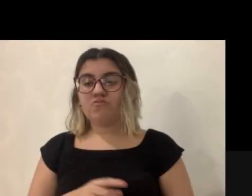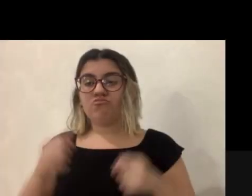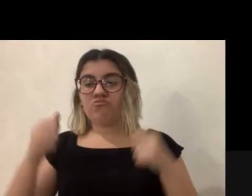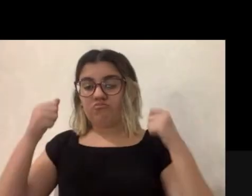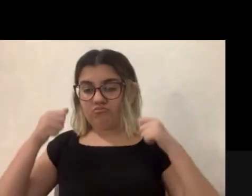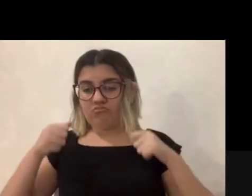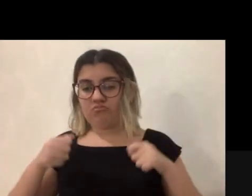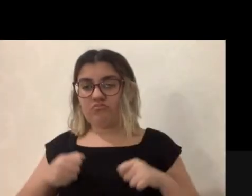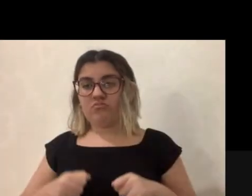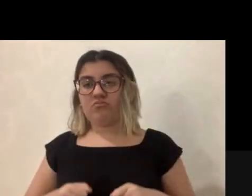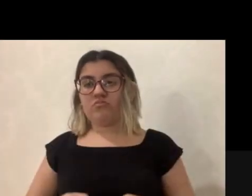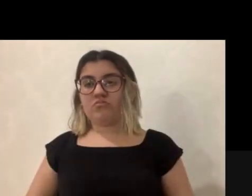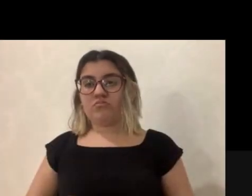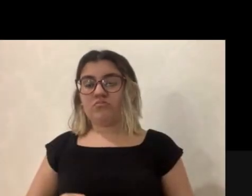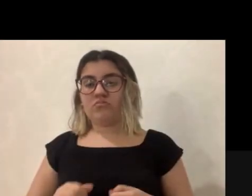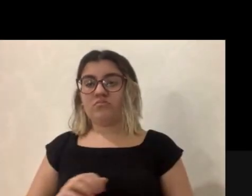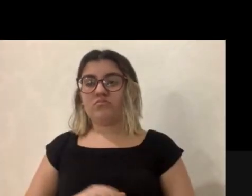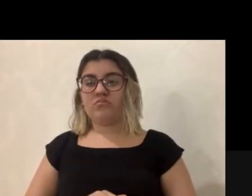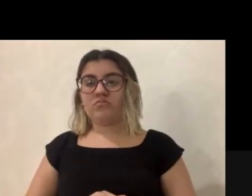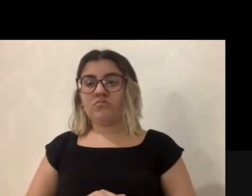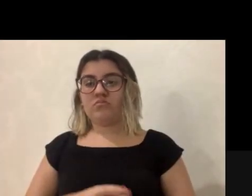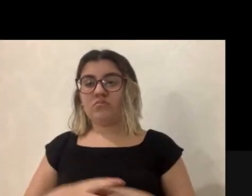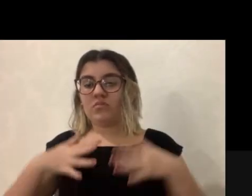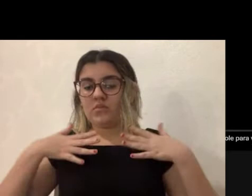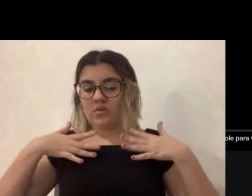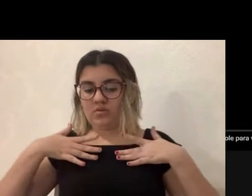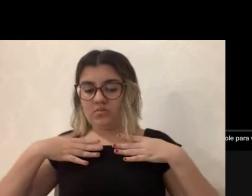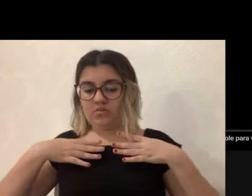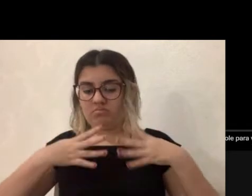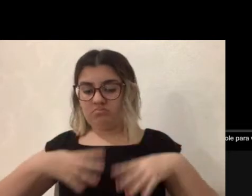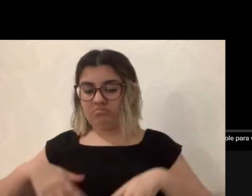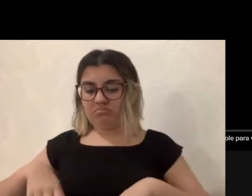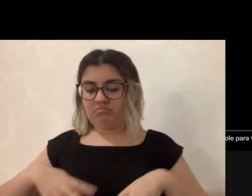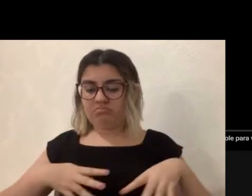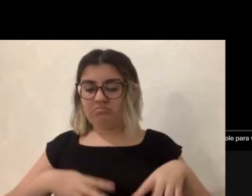O tecido escorre pelo corpo delas.